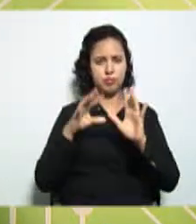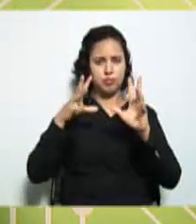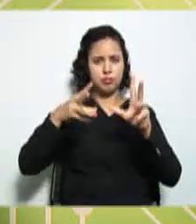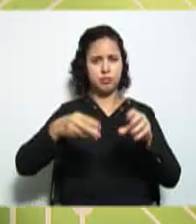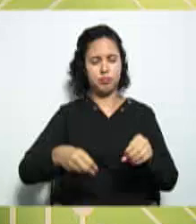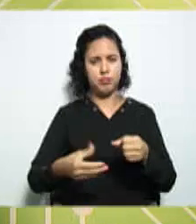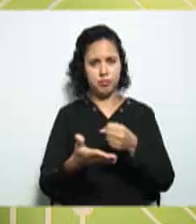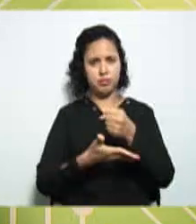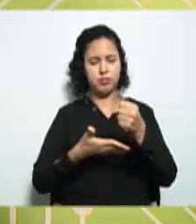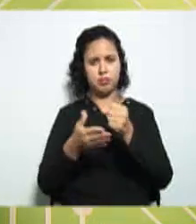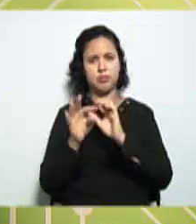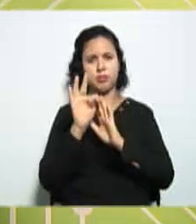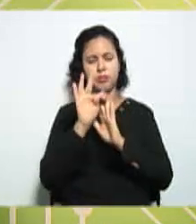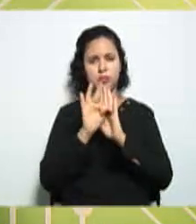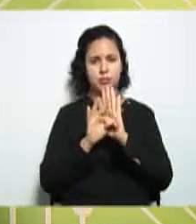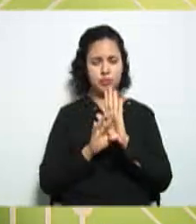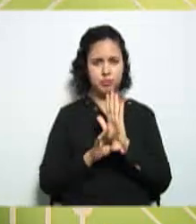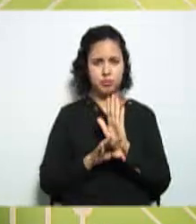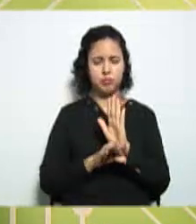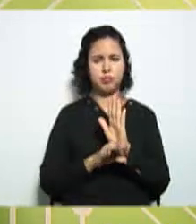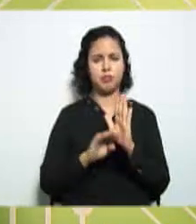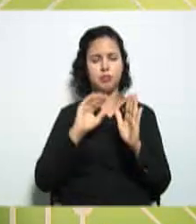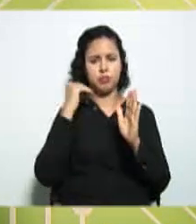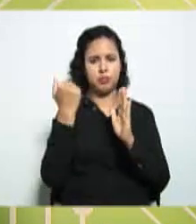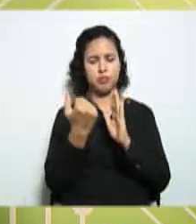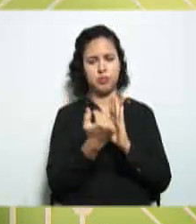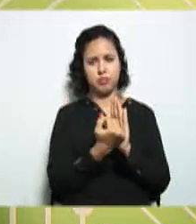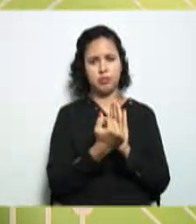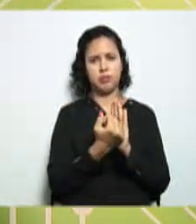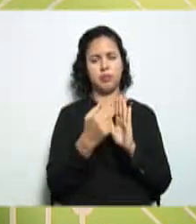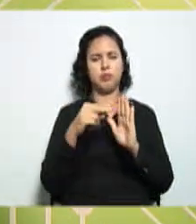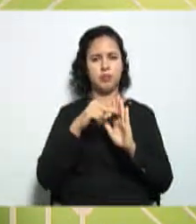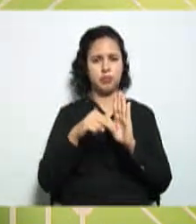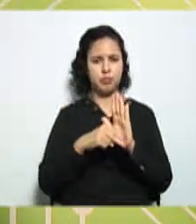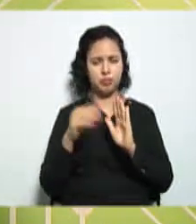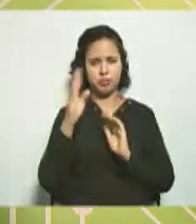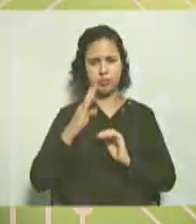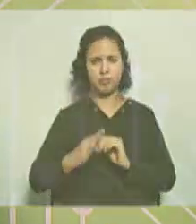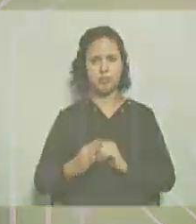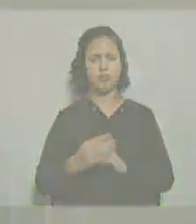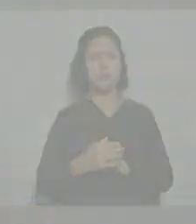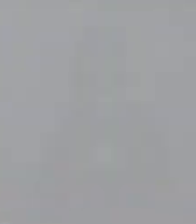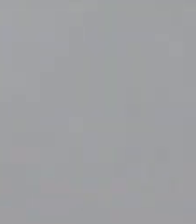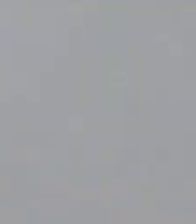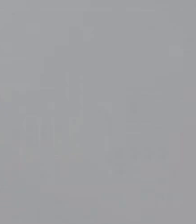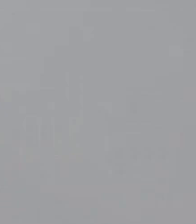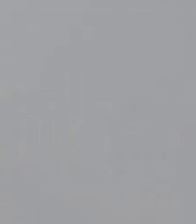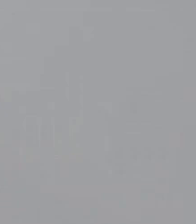básicas de um texto que segue as normas brasileiras.